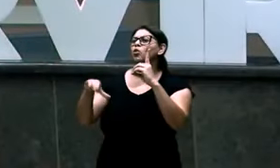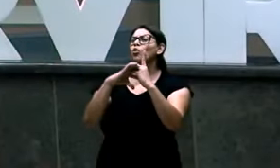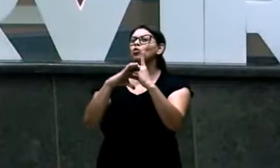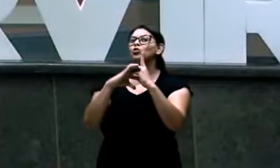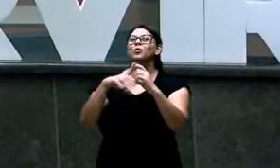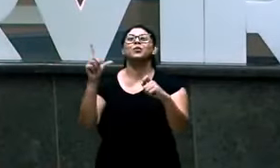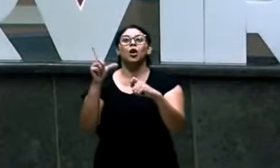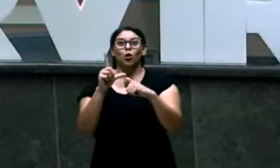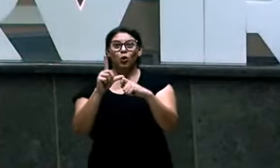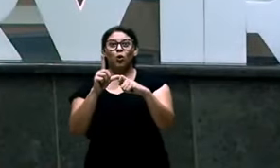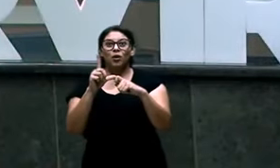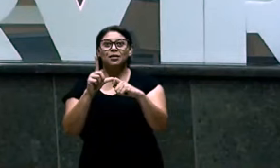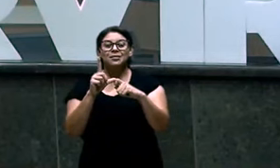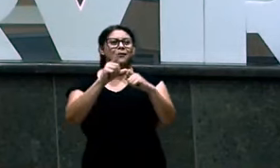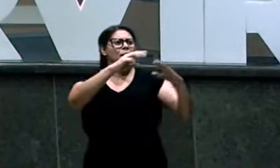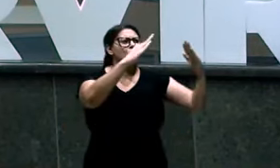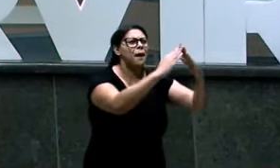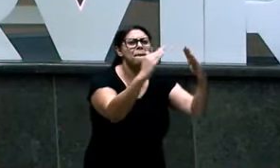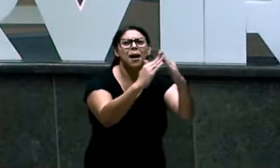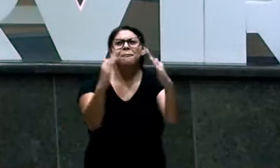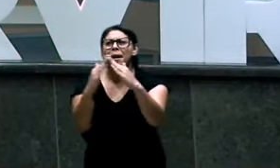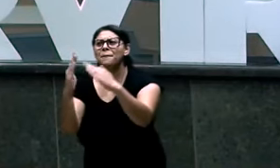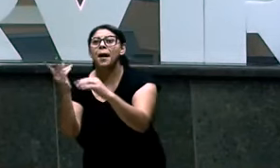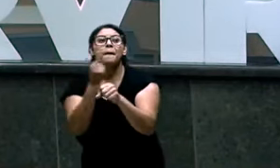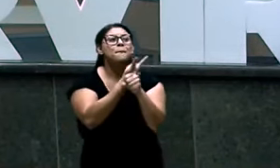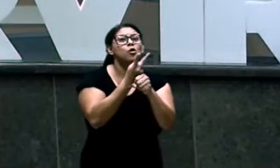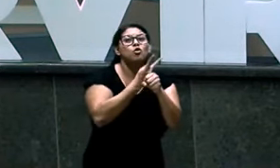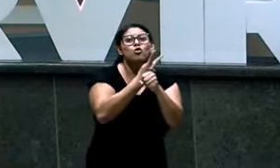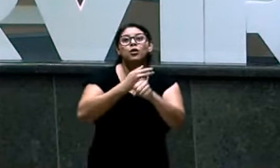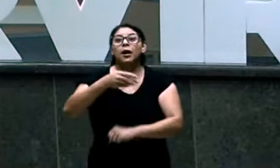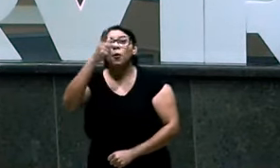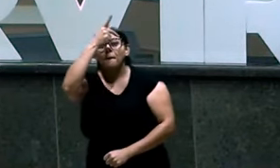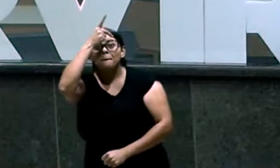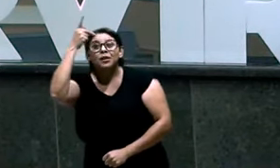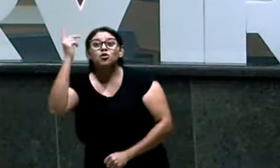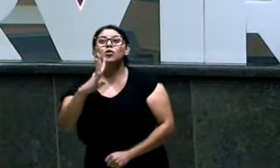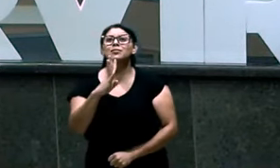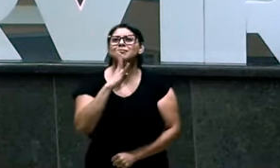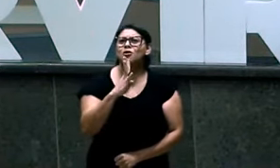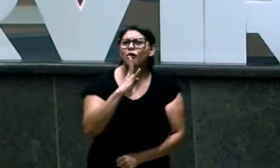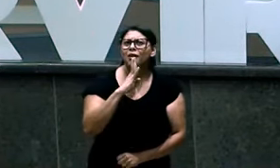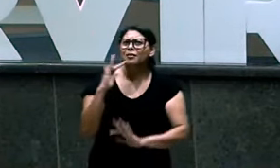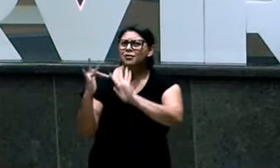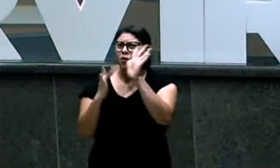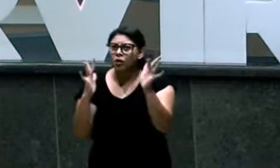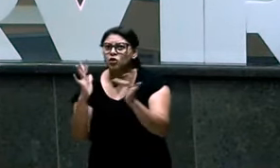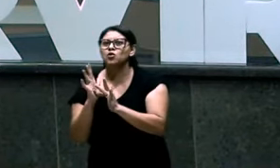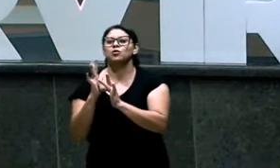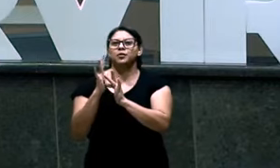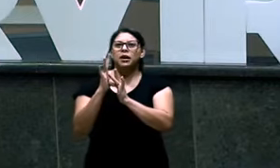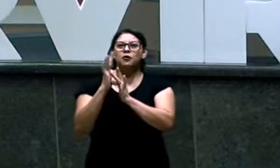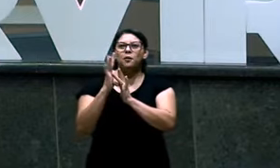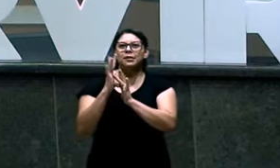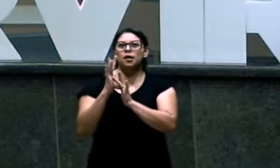em casa procurando testemunhas oculares, perguntando a cada um deles informações acerca de Jesus Cristo. Mas a